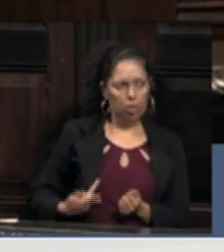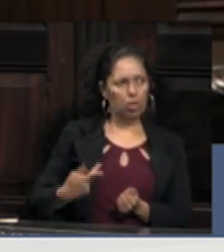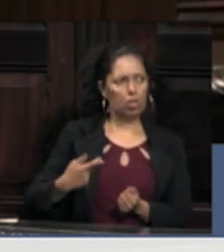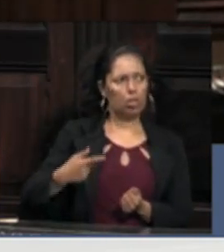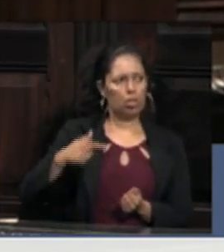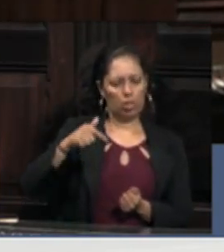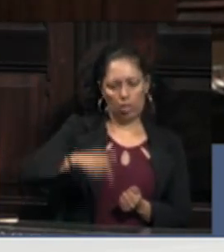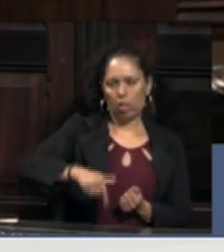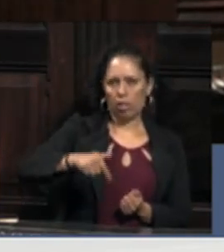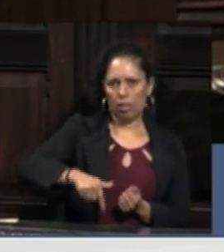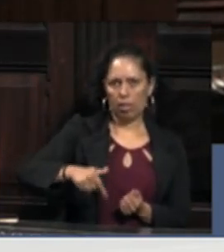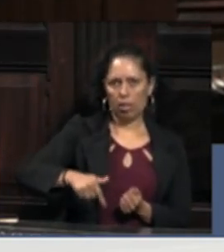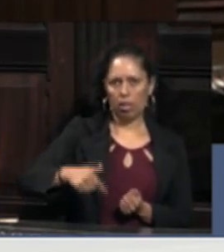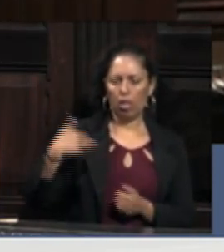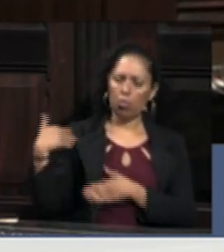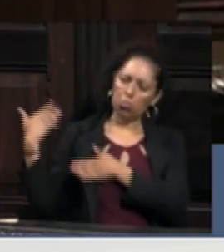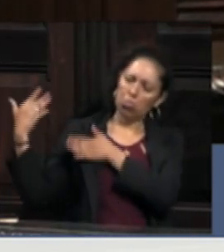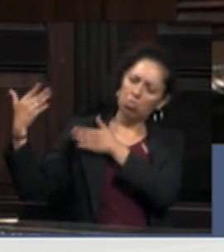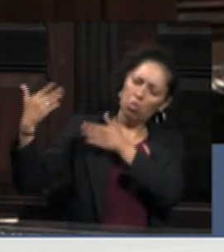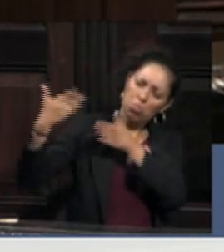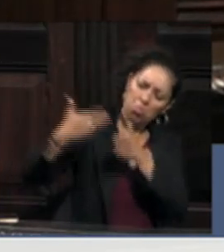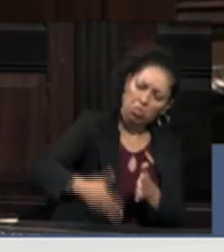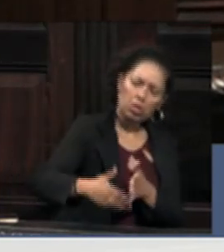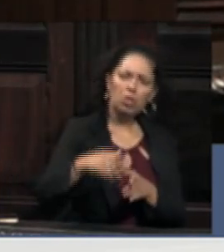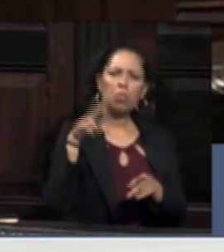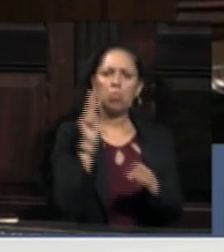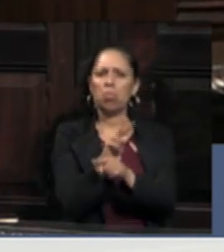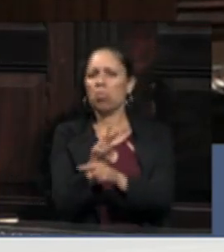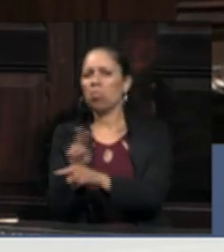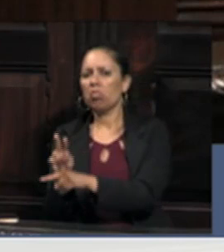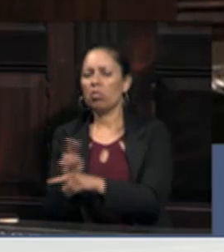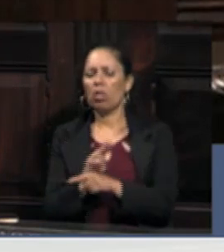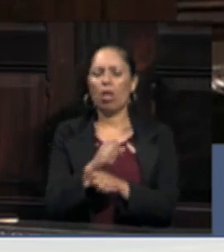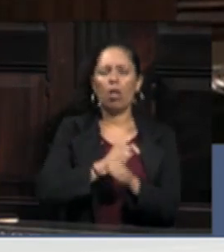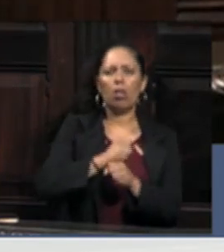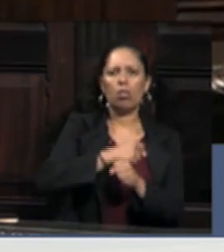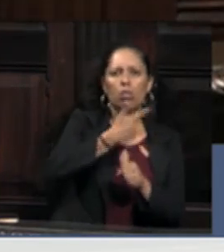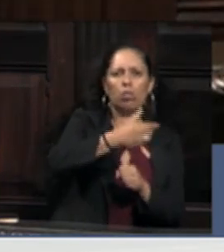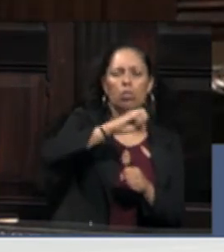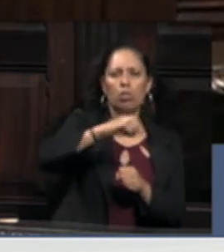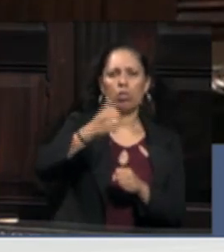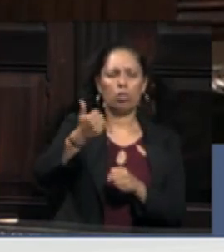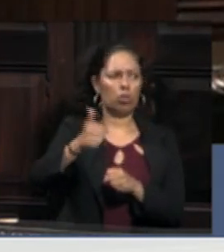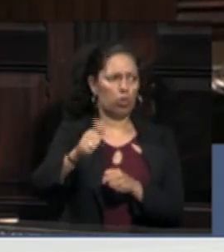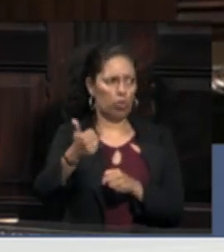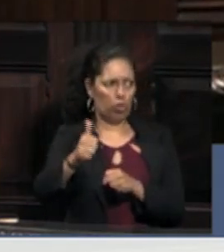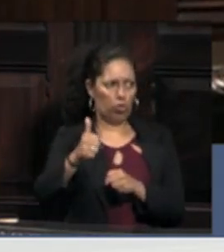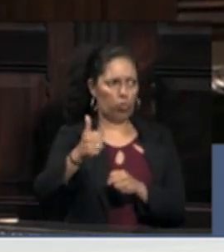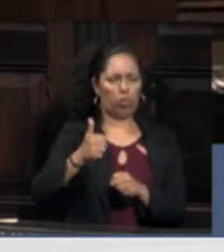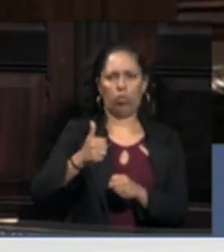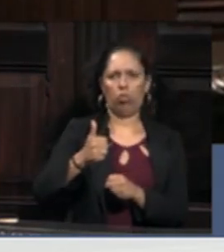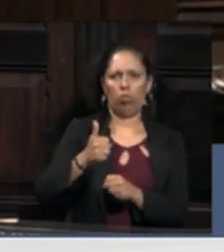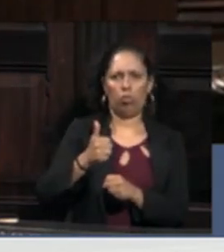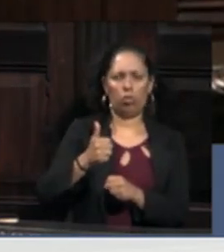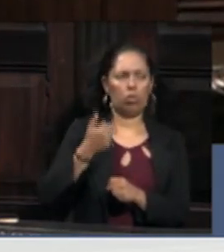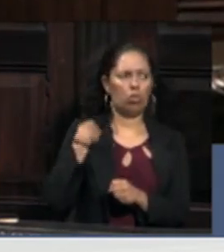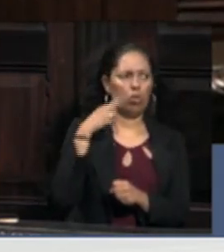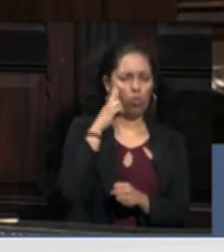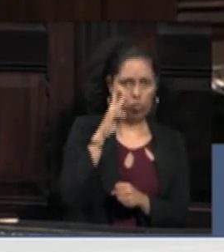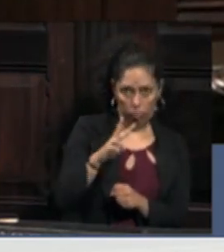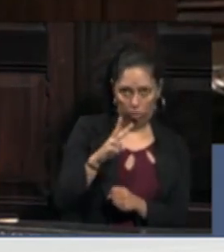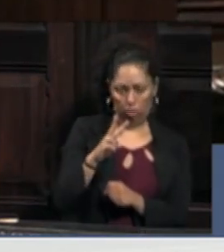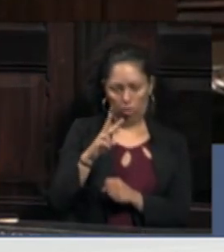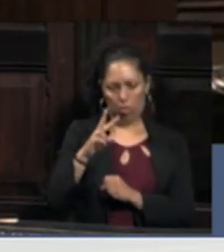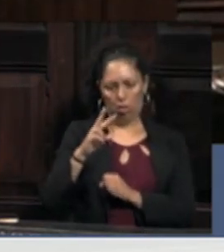audiência pública, corri o ano de 2011 aproximadamente, uma audiência pública sobre este projeto que deu origem a esta